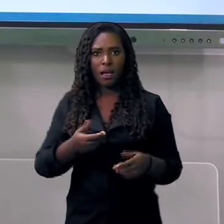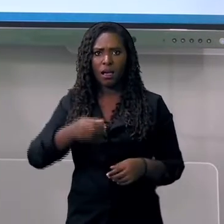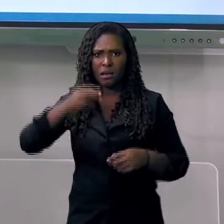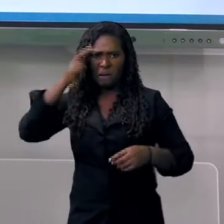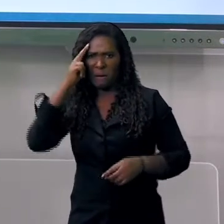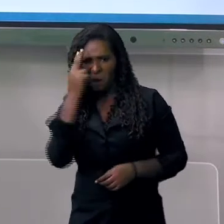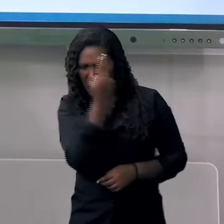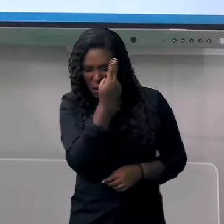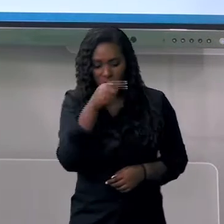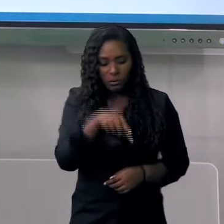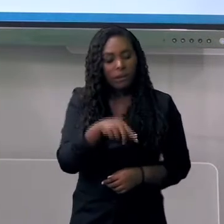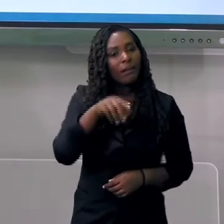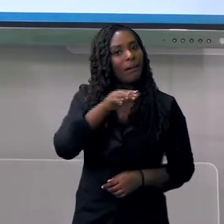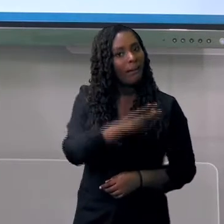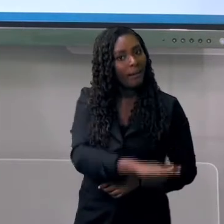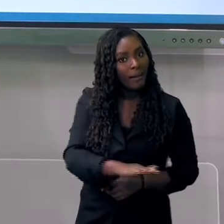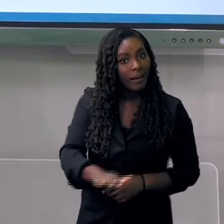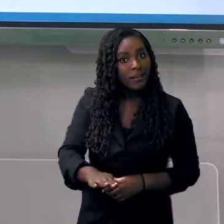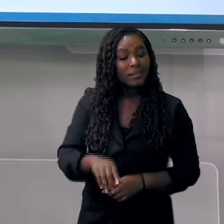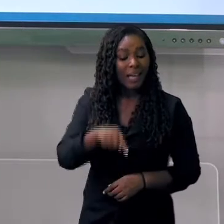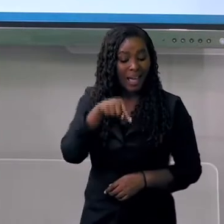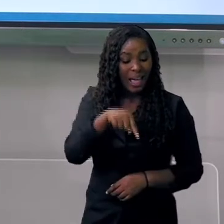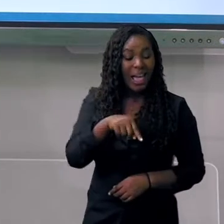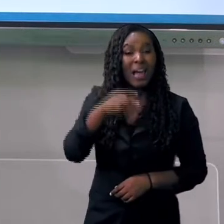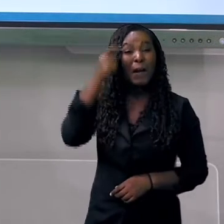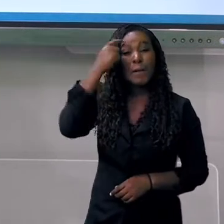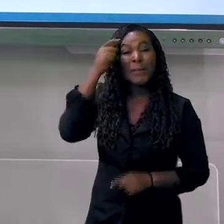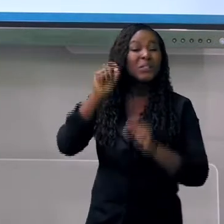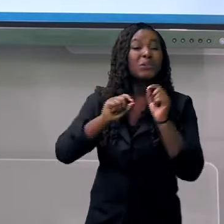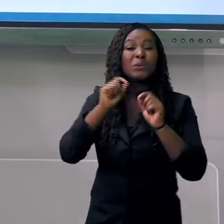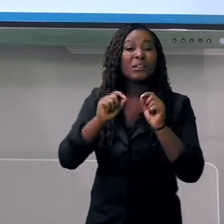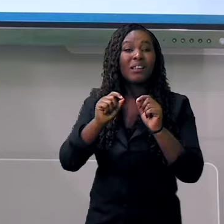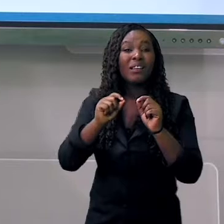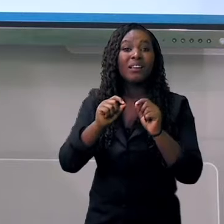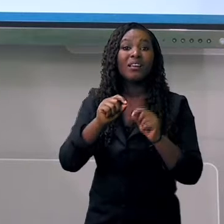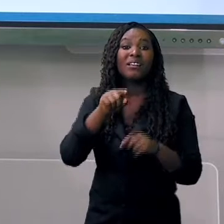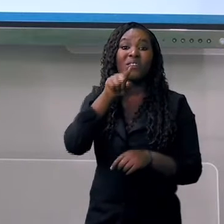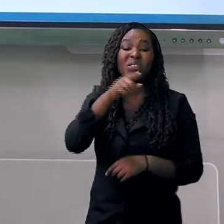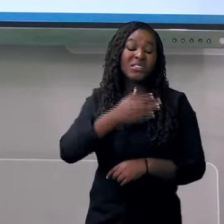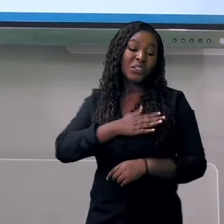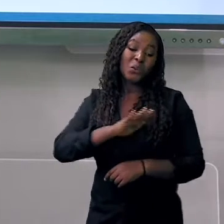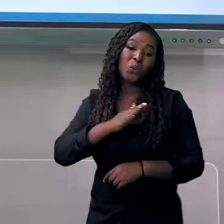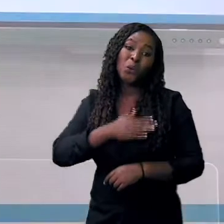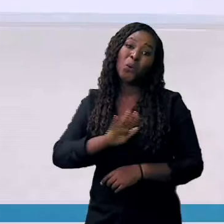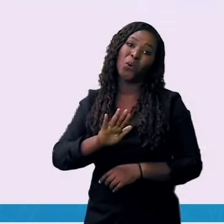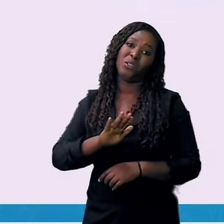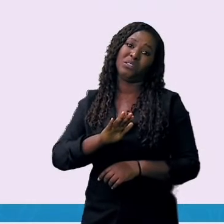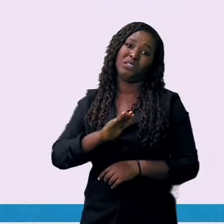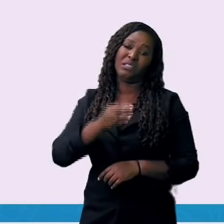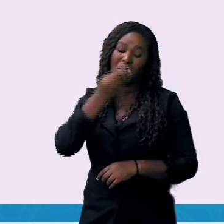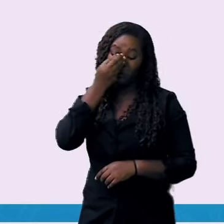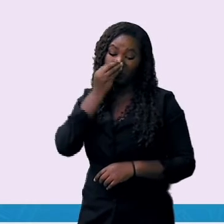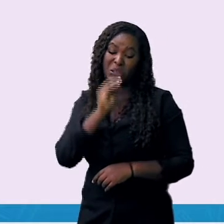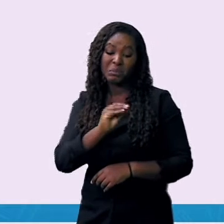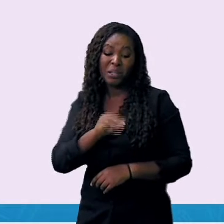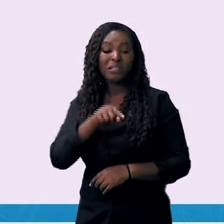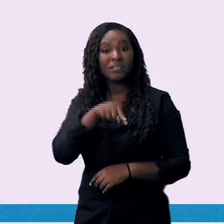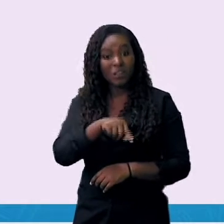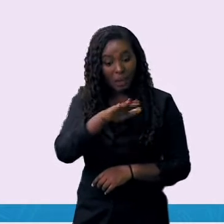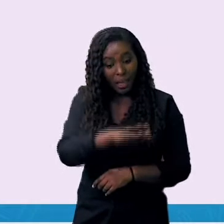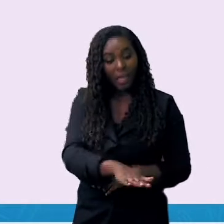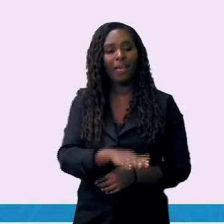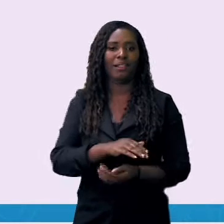mau comportamento, sim, esse deve ser corrigido, criticado, conversado, mas